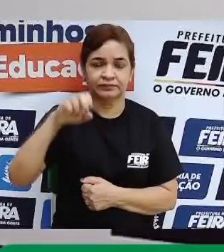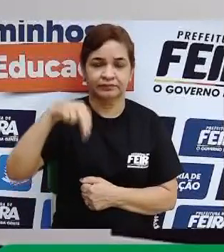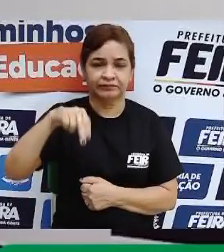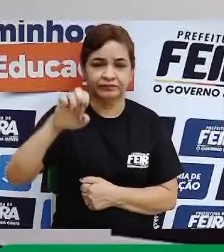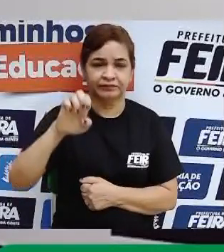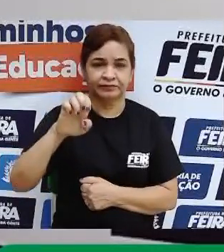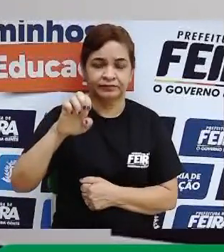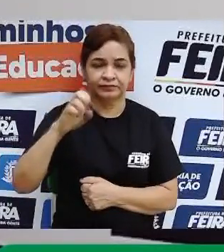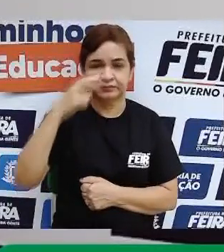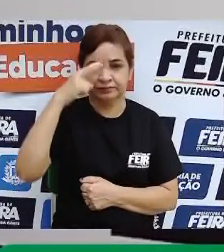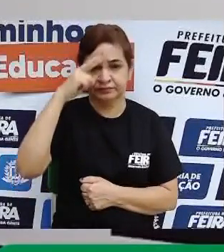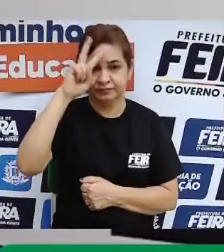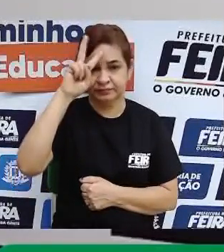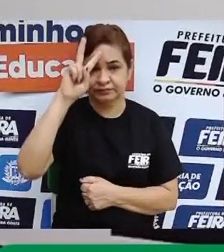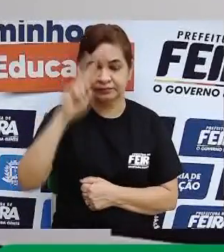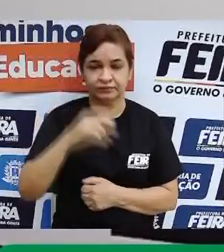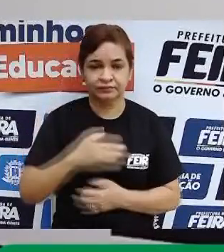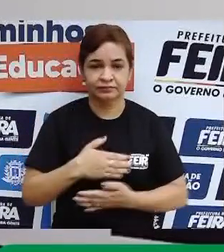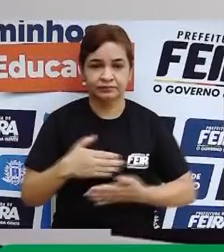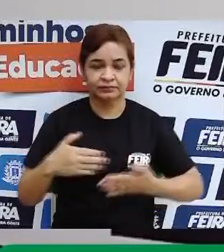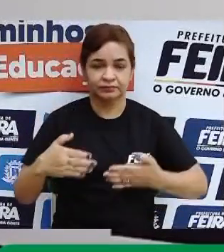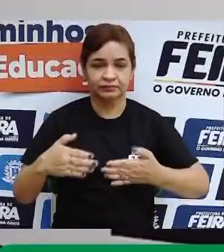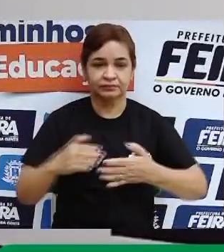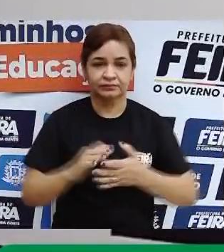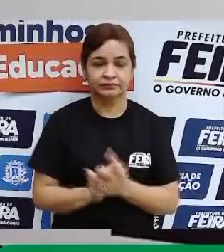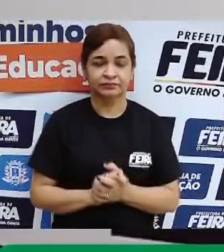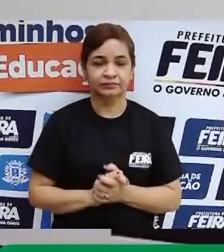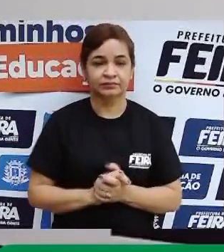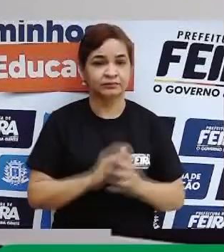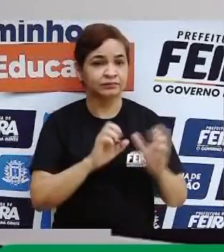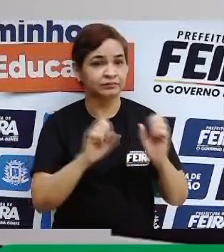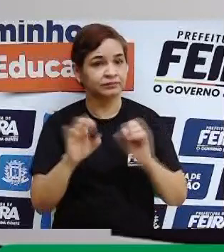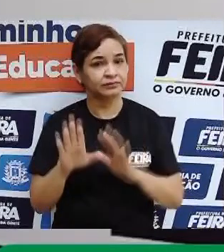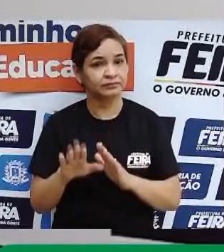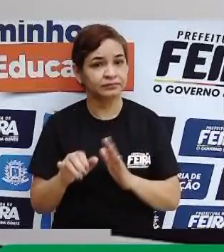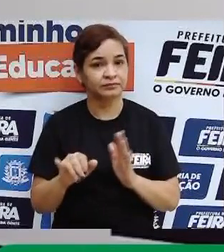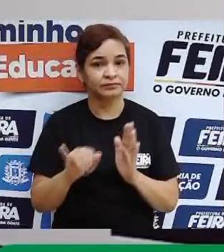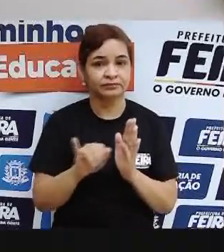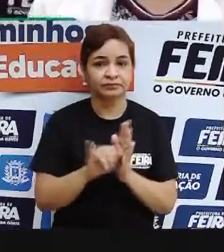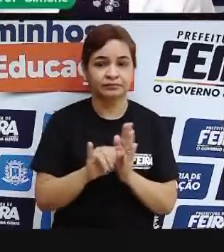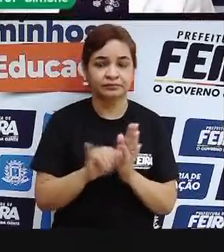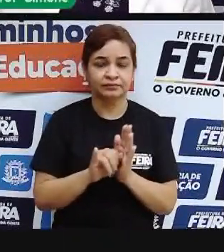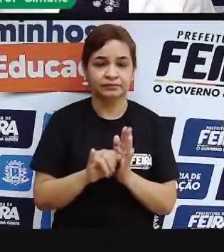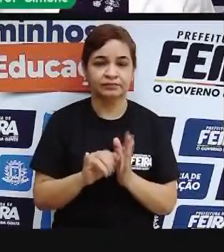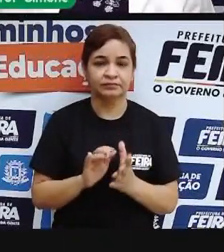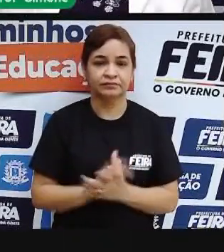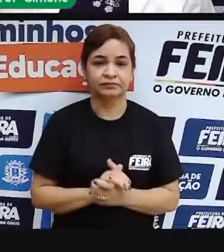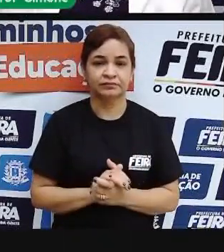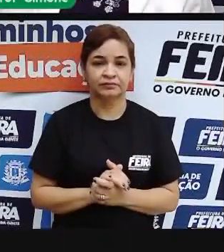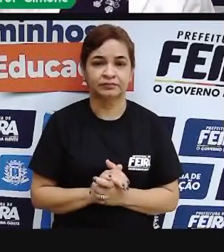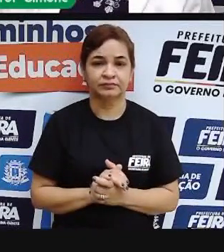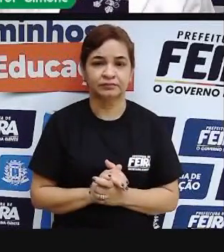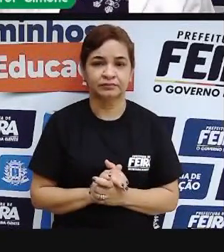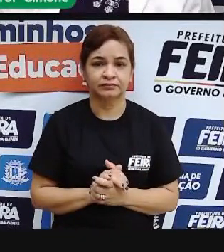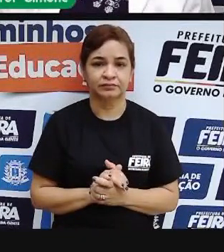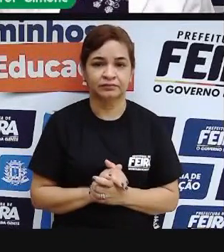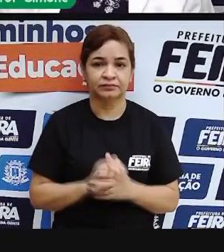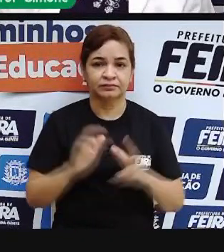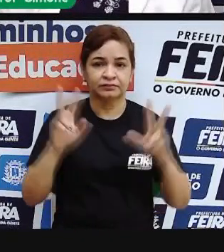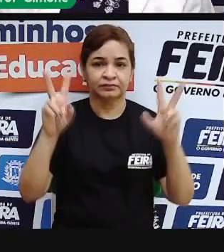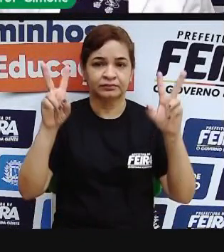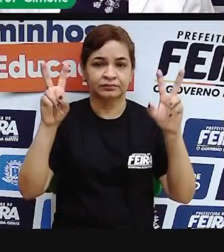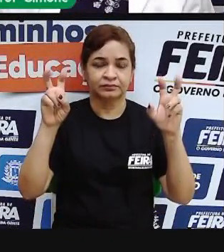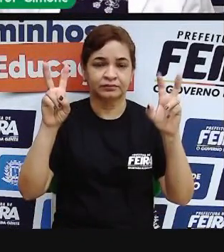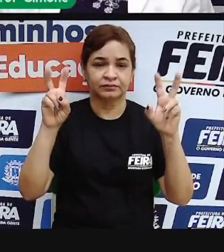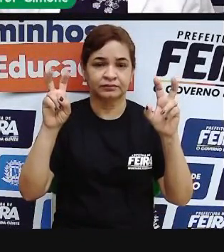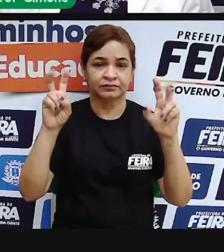História, e vou conduzir vocês numa aula sobre identidade. E o tema dessa aula sobre identidade